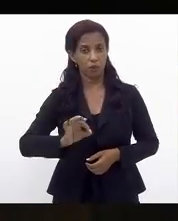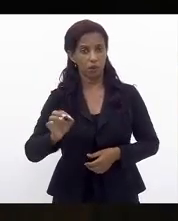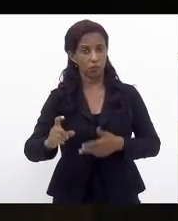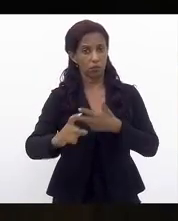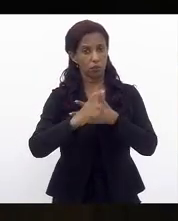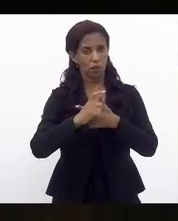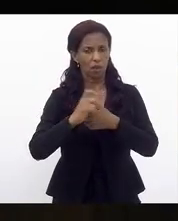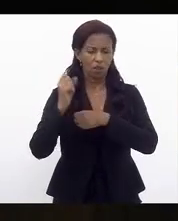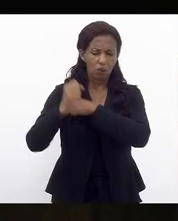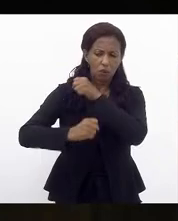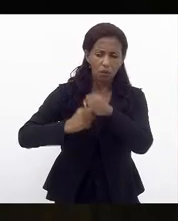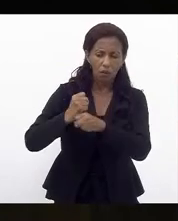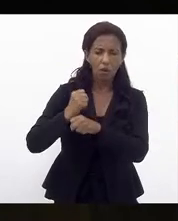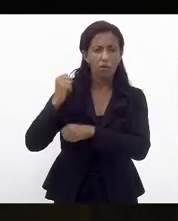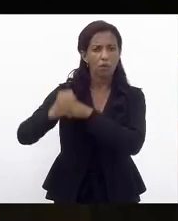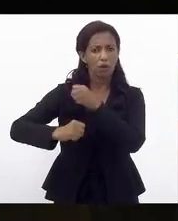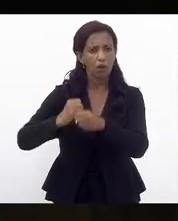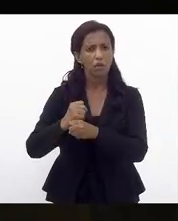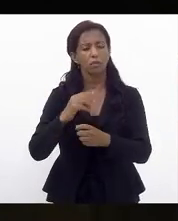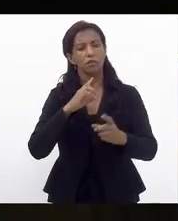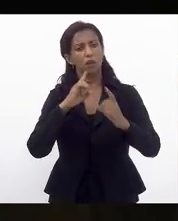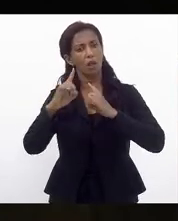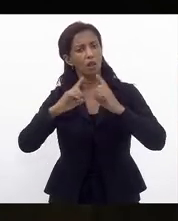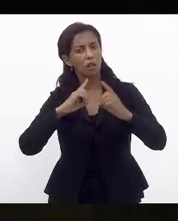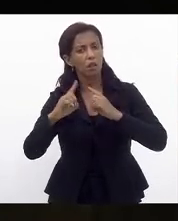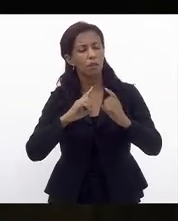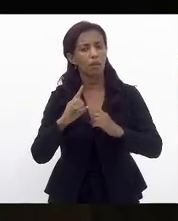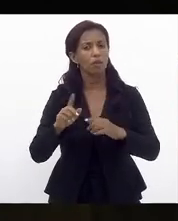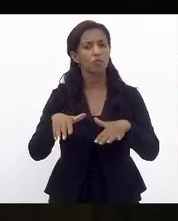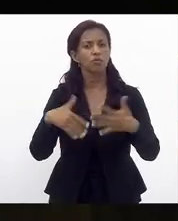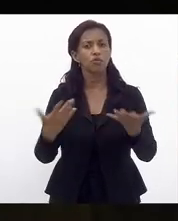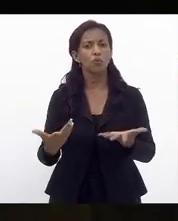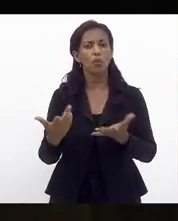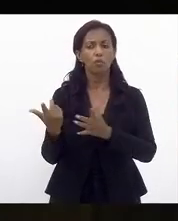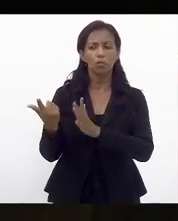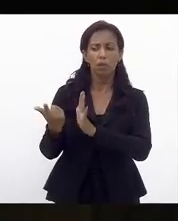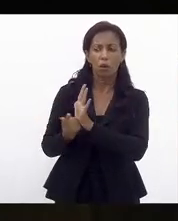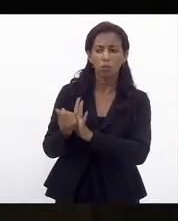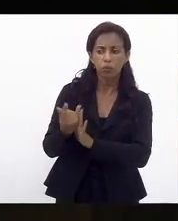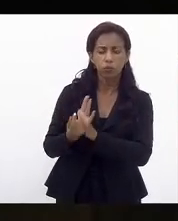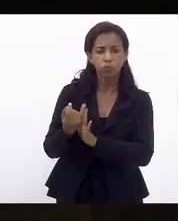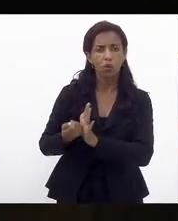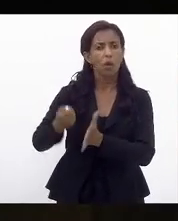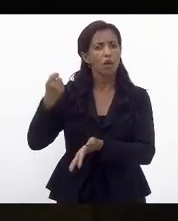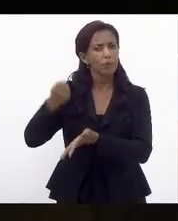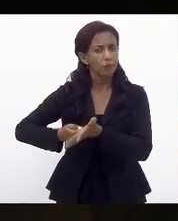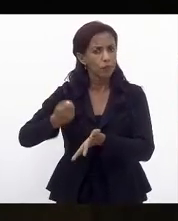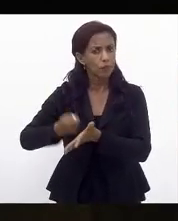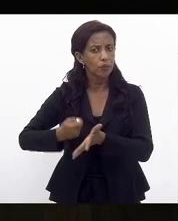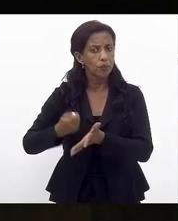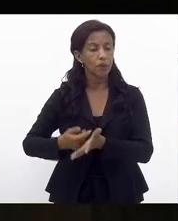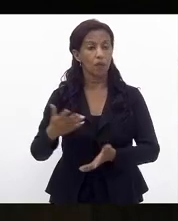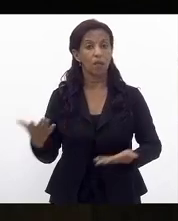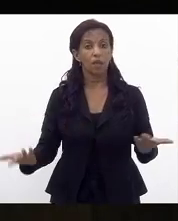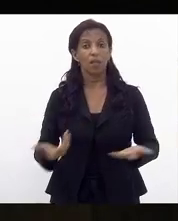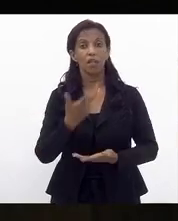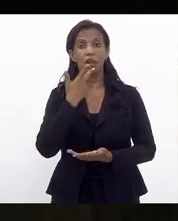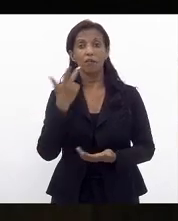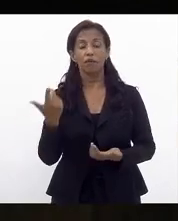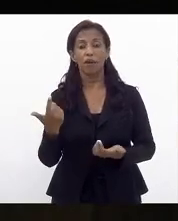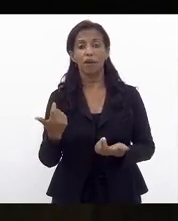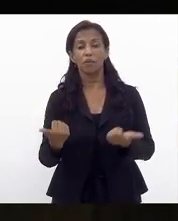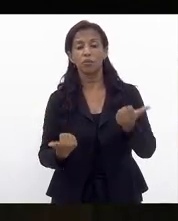então ano a ano nós temos que fazer o debate é de quanto é o nosso orçamento e lutar por ele e aí na fala do